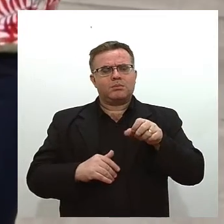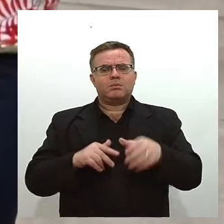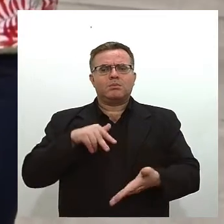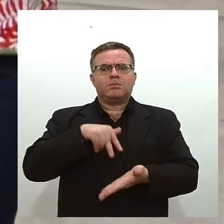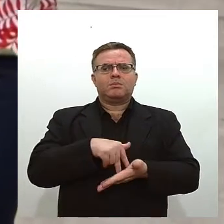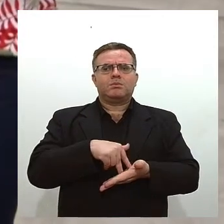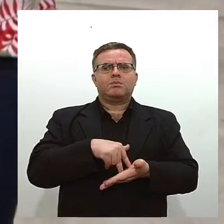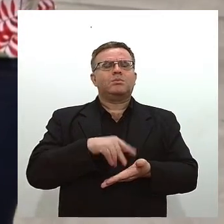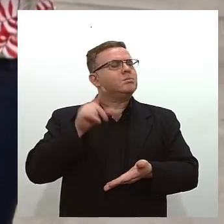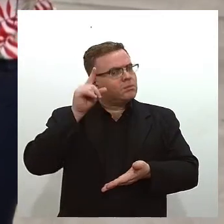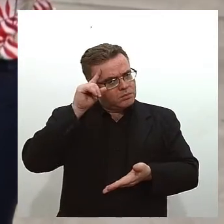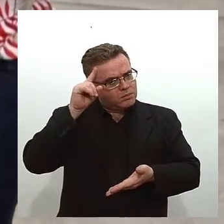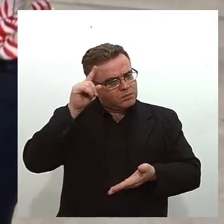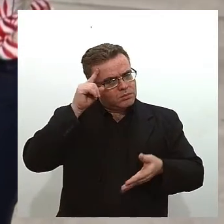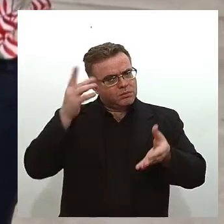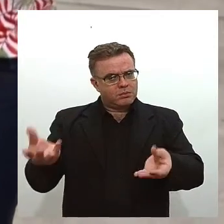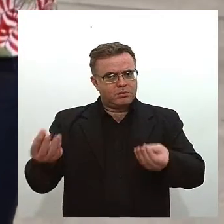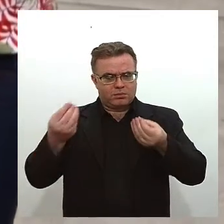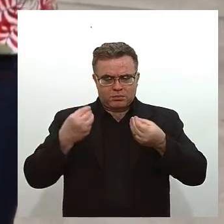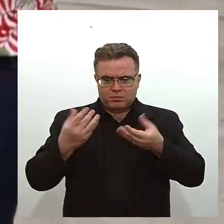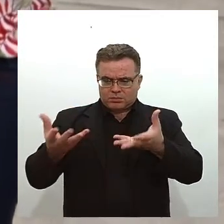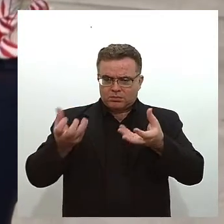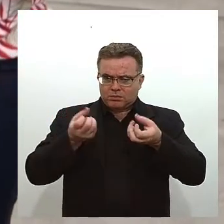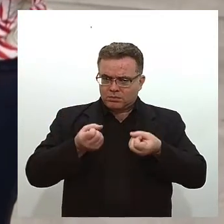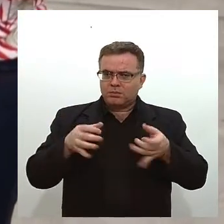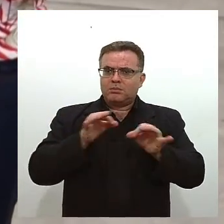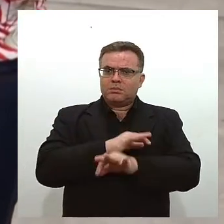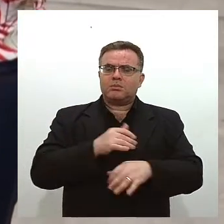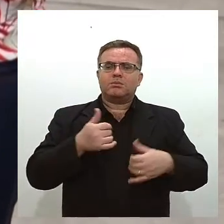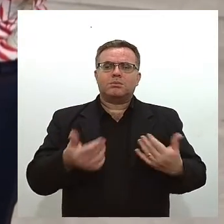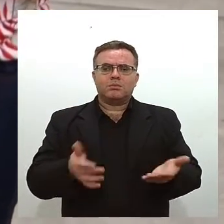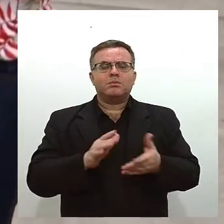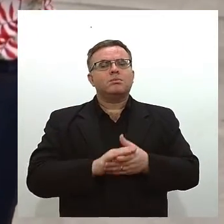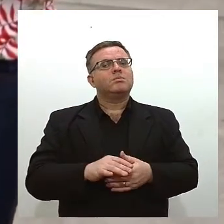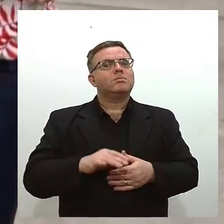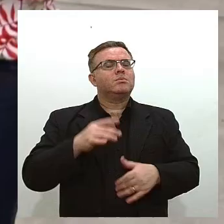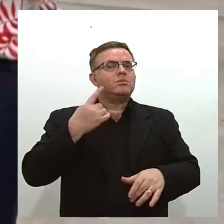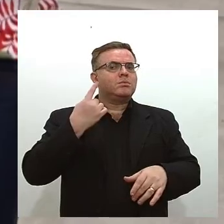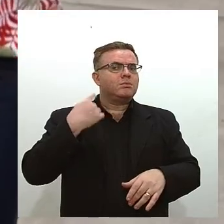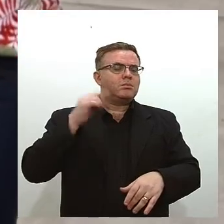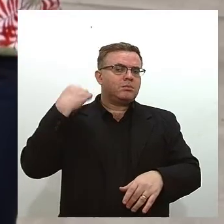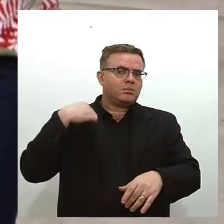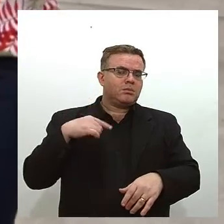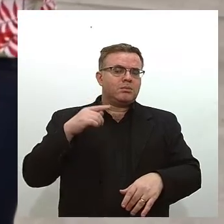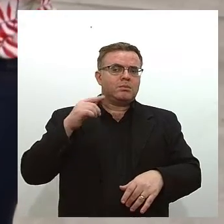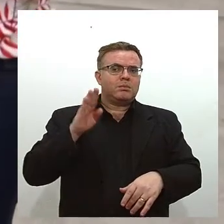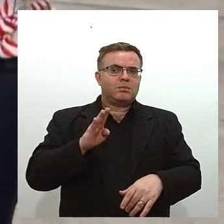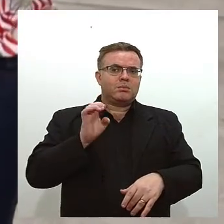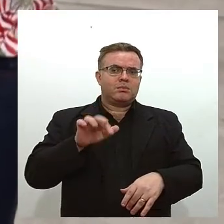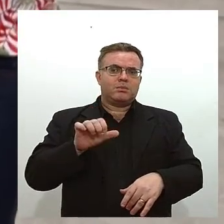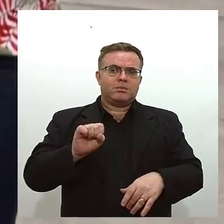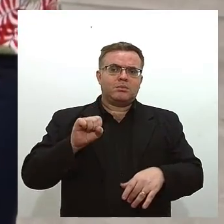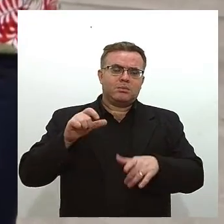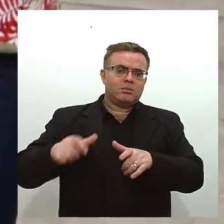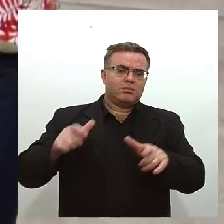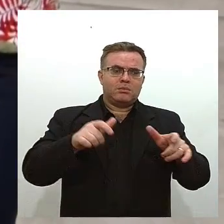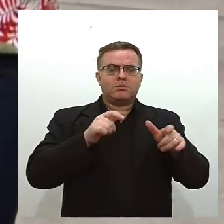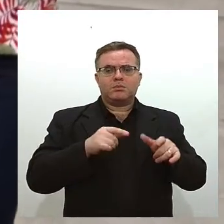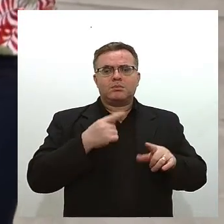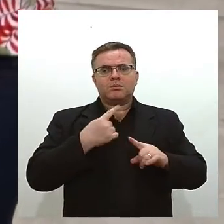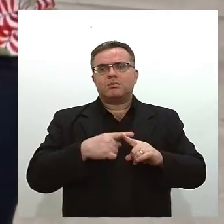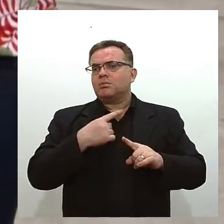diariamente para receber essa arrecadação. Nós tínhamos essa arrecadação nas UBSs, mas nós suspendemos, até porque